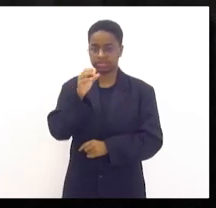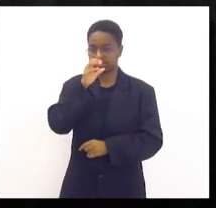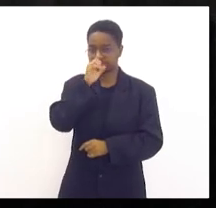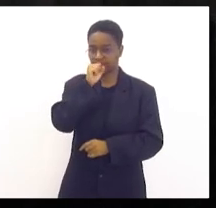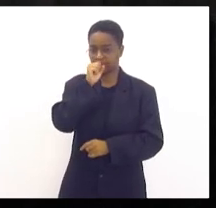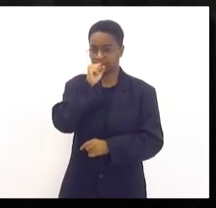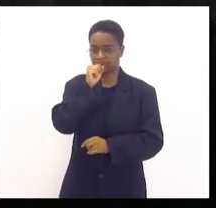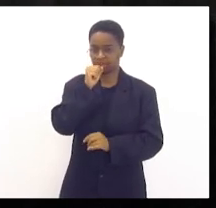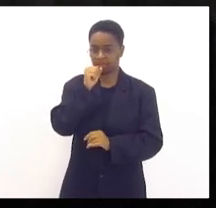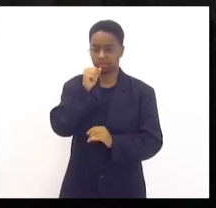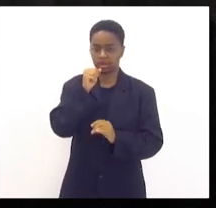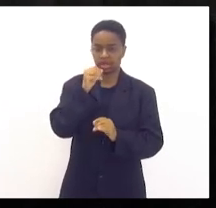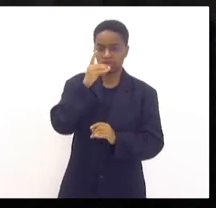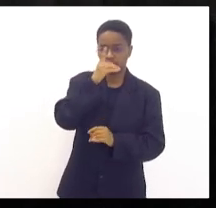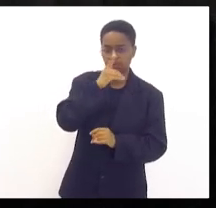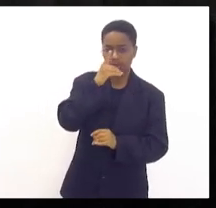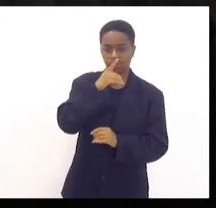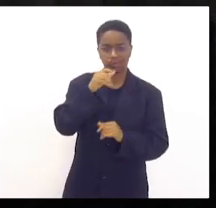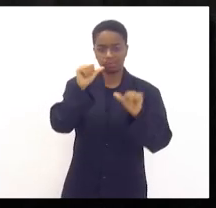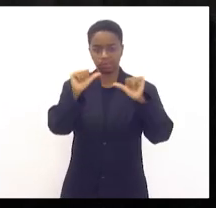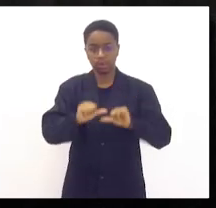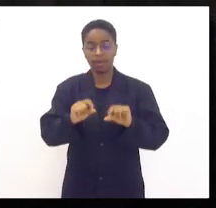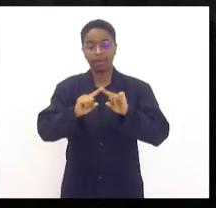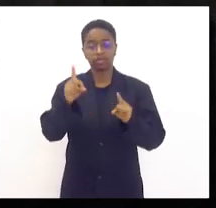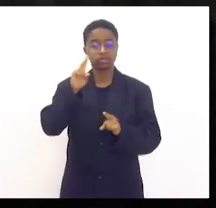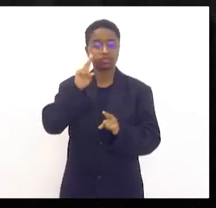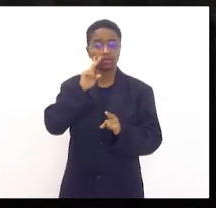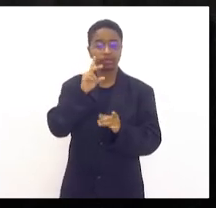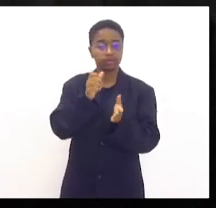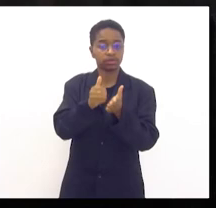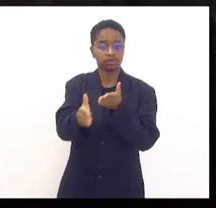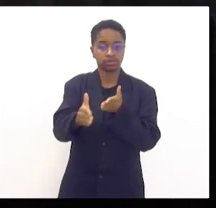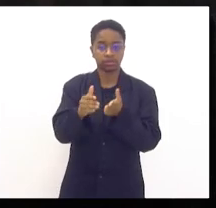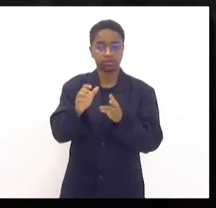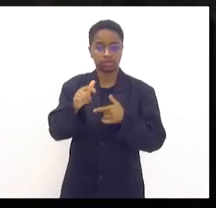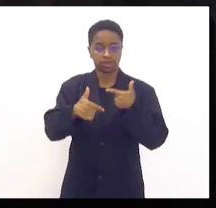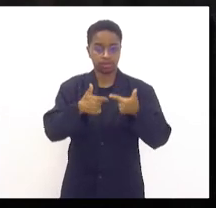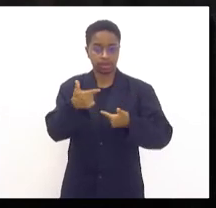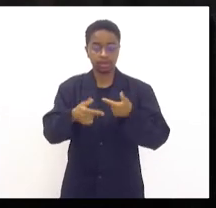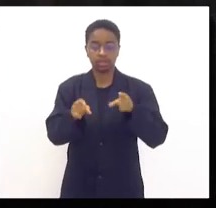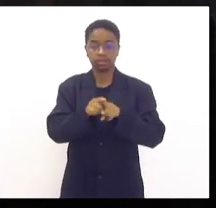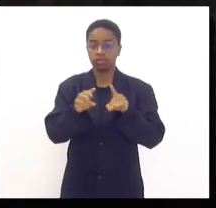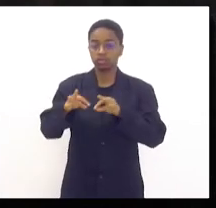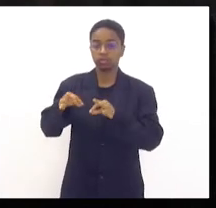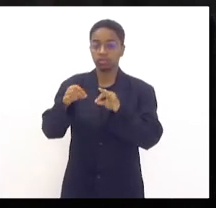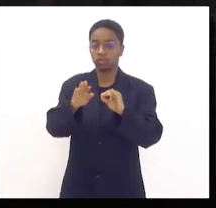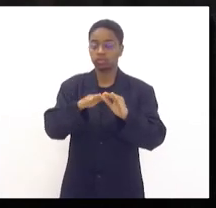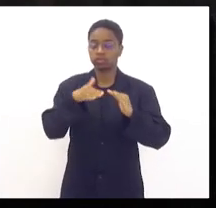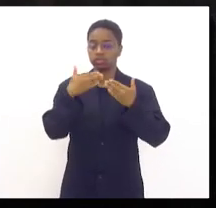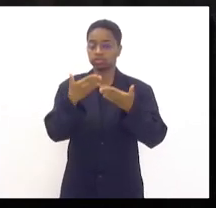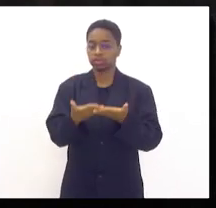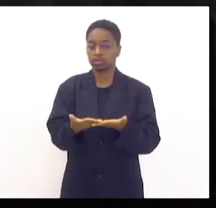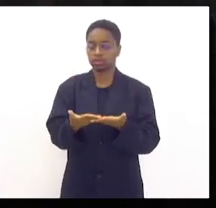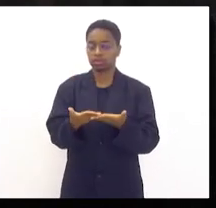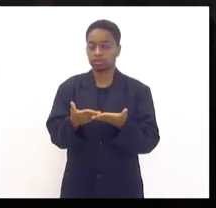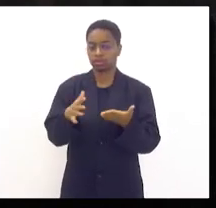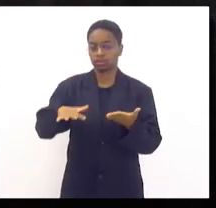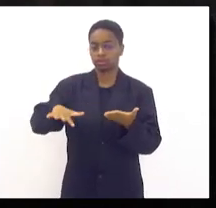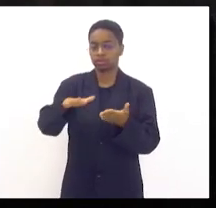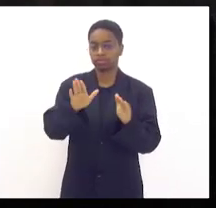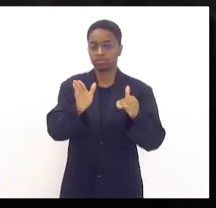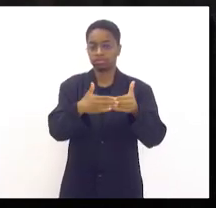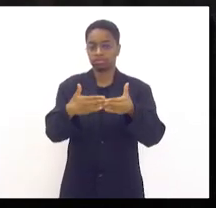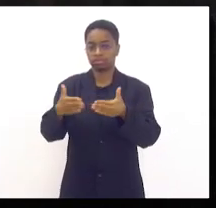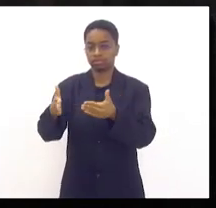pior dia. Na segunda-feira, ele não conseguiu trabalhar, foi mandado embora do emprego. As escolas de todas daquela região ali foram